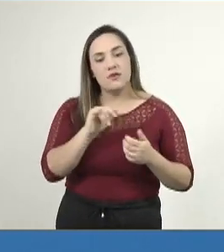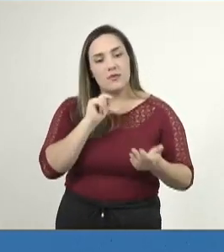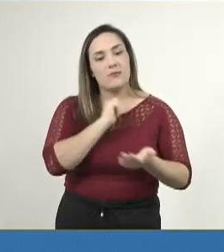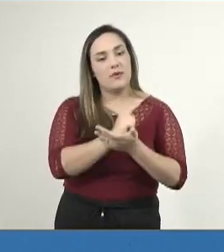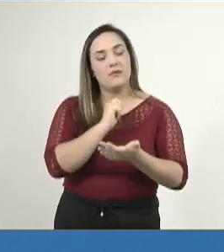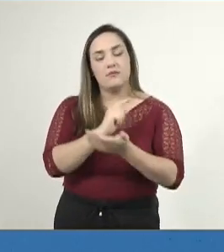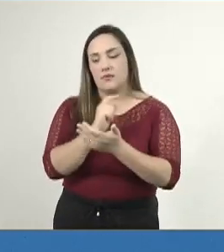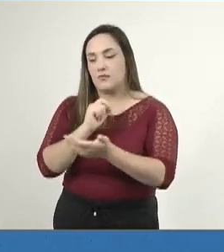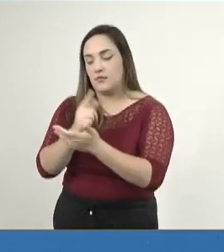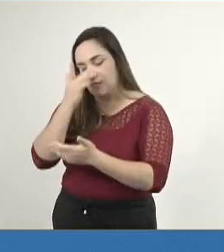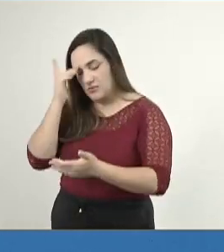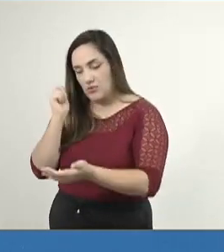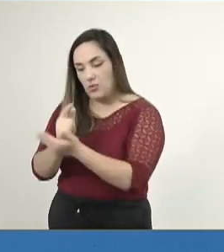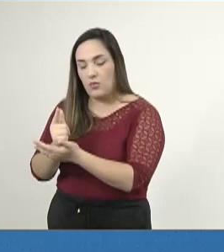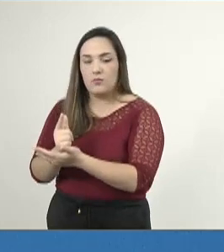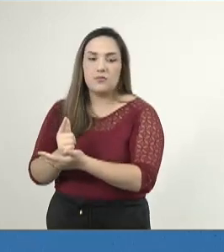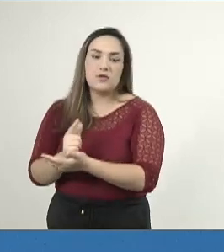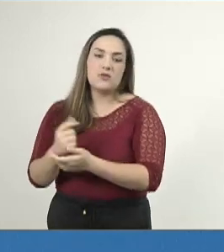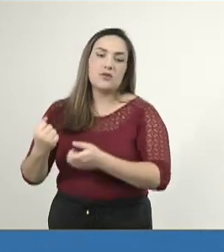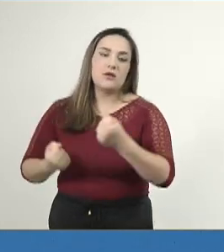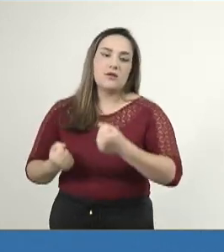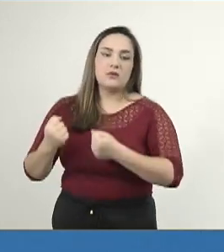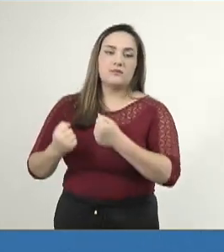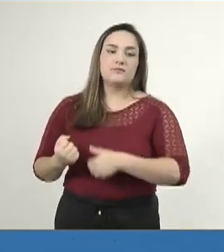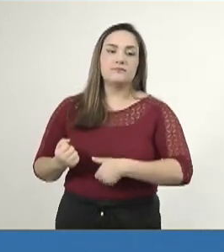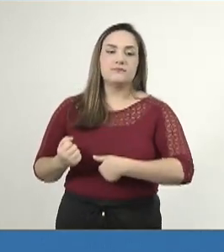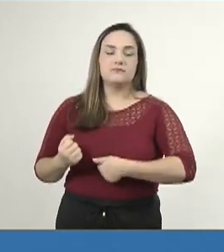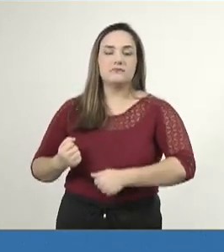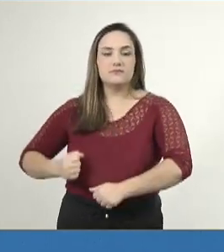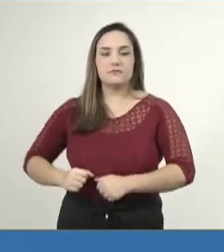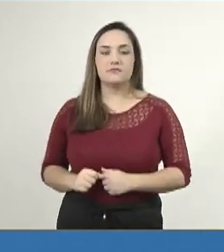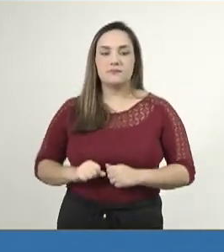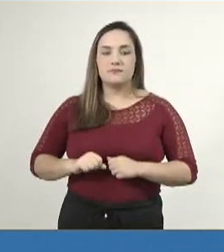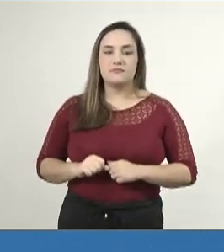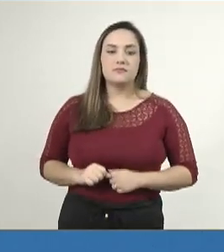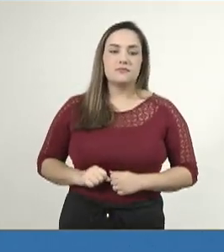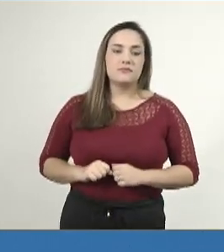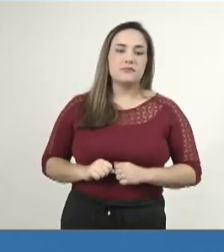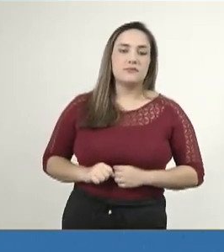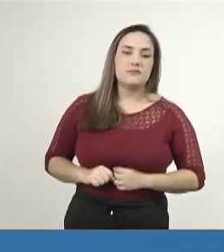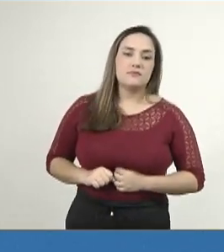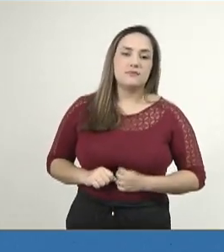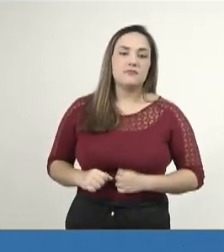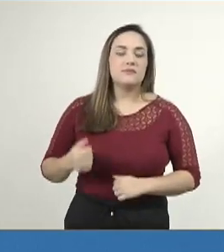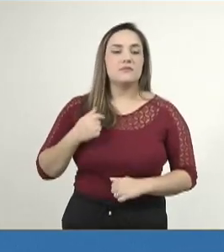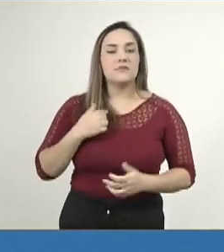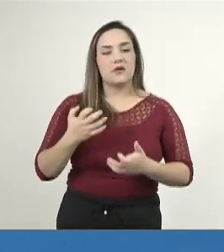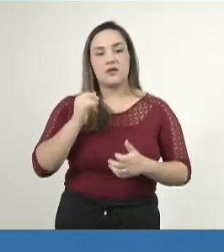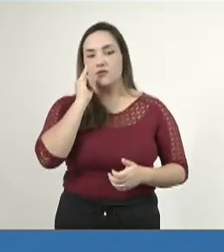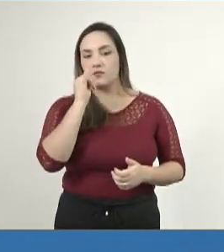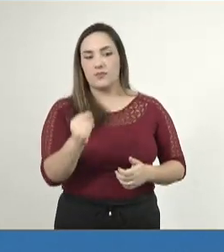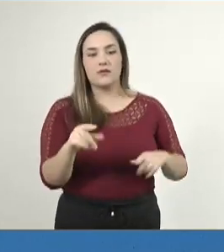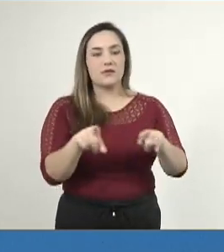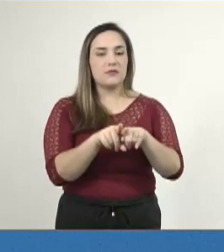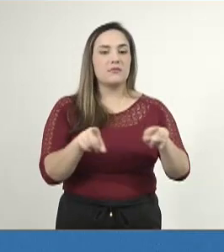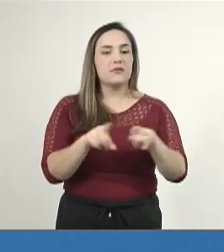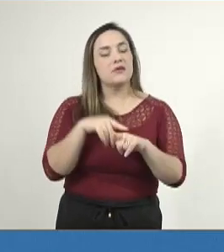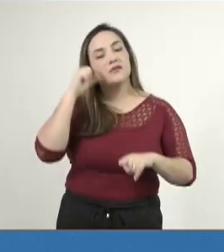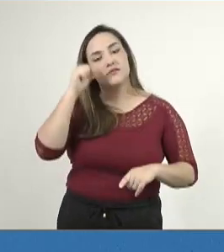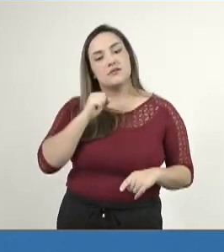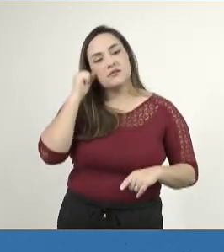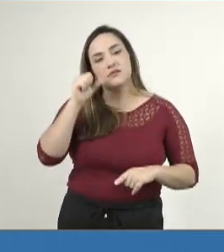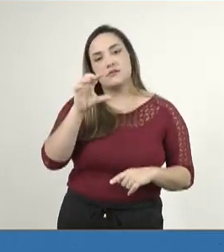pelo adquirente do veículo. Senhor presidente, eu gostaria aqui de informar que a senadora